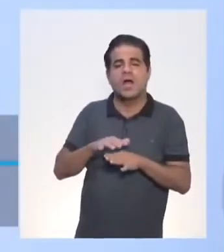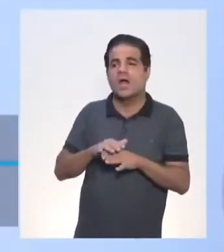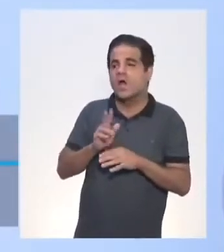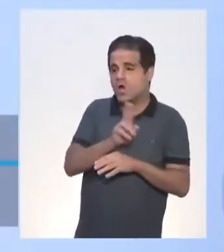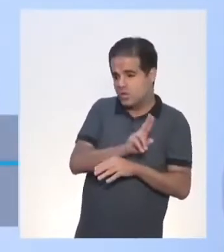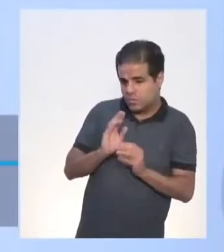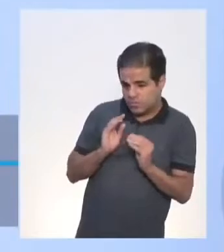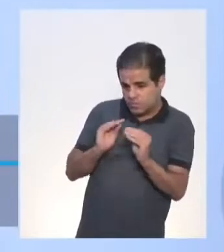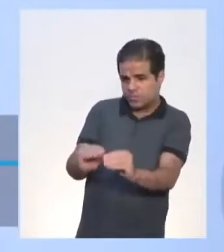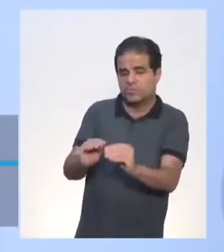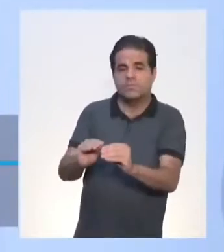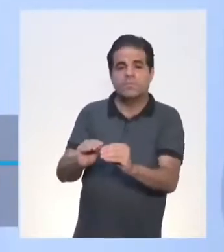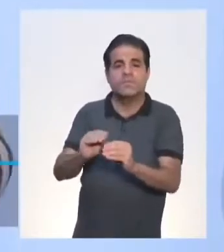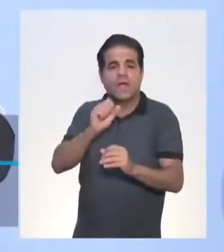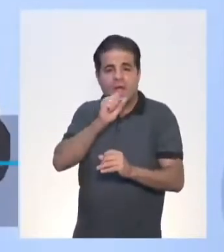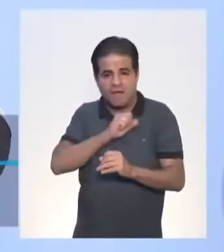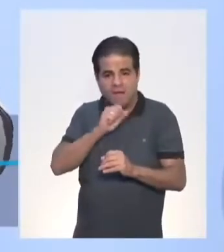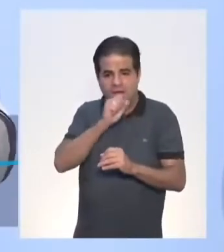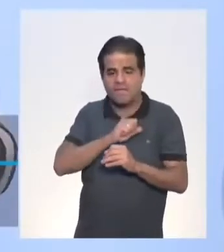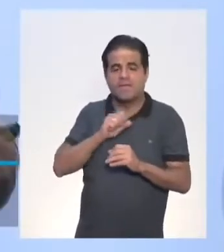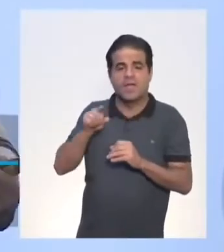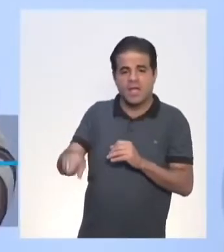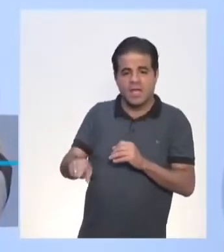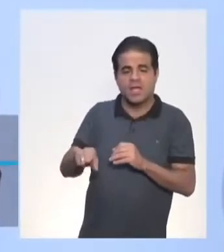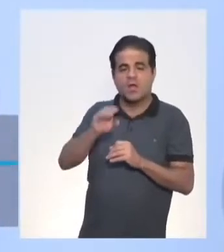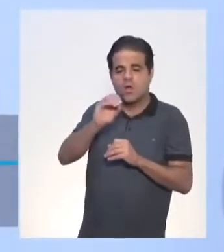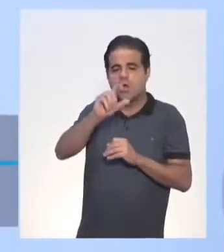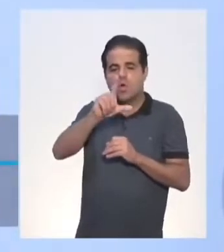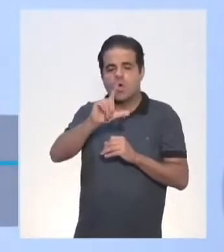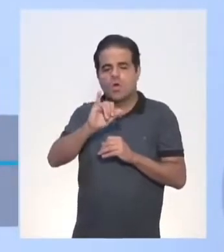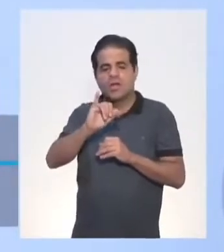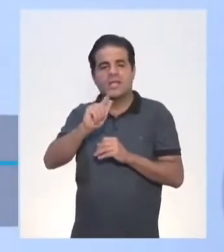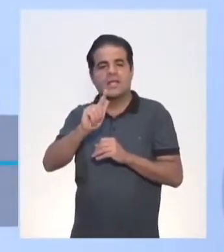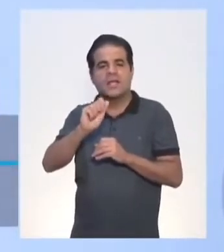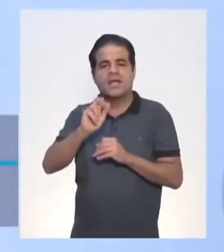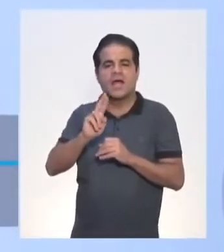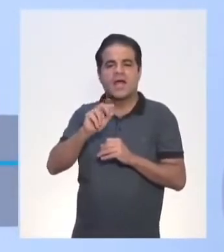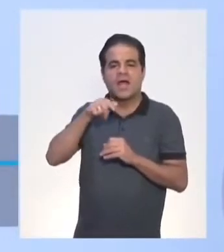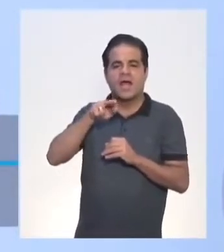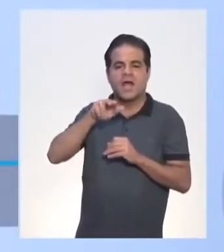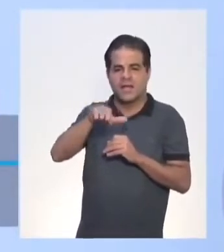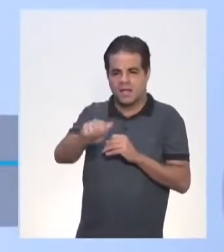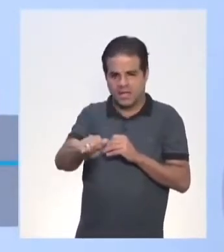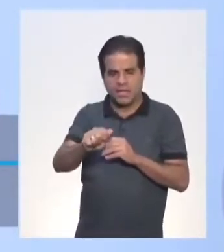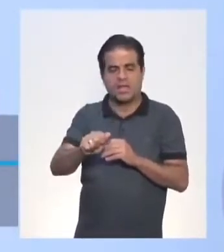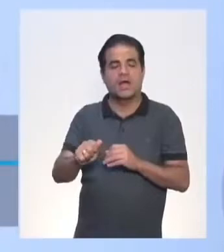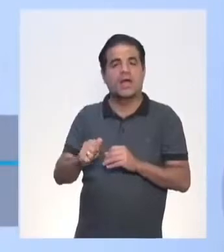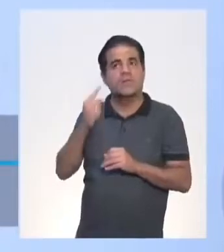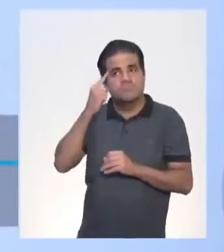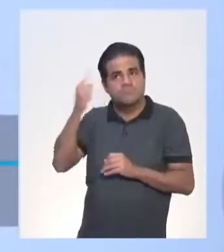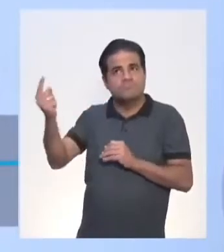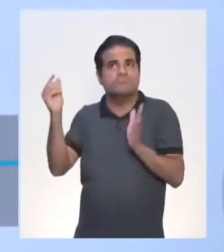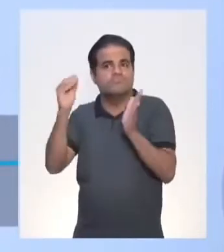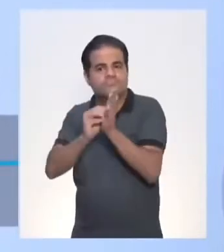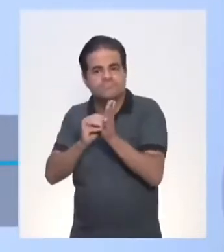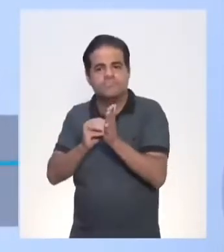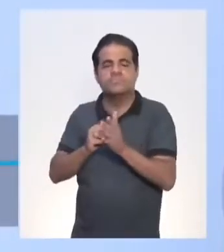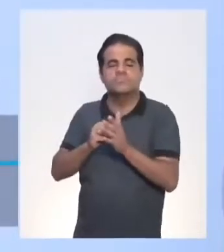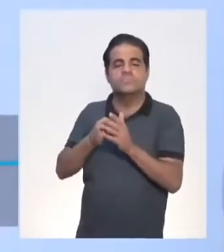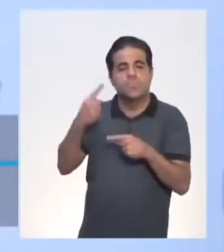apelidado que a velha república, república oligárquica, estava fundamentada na política do